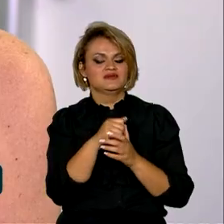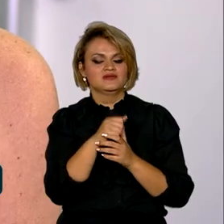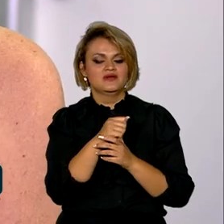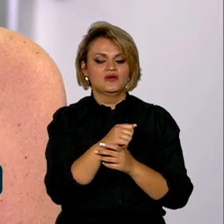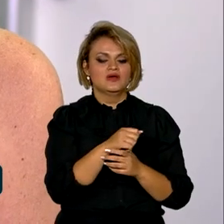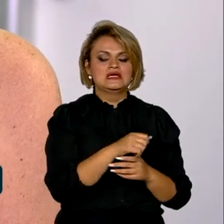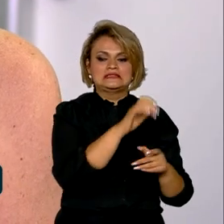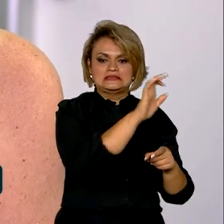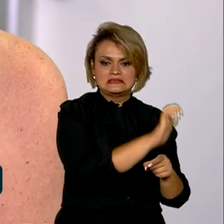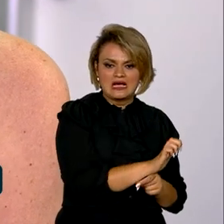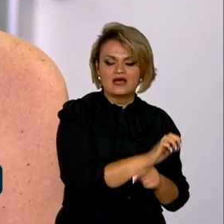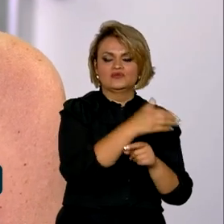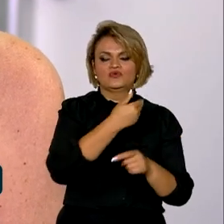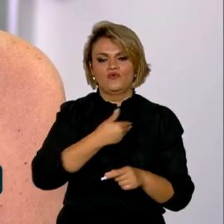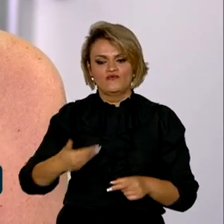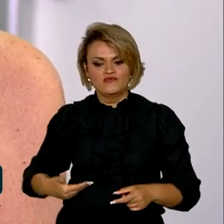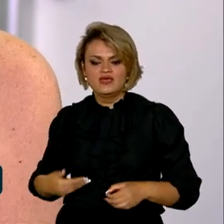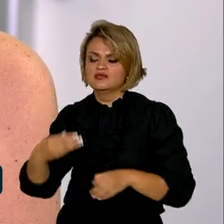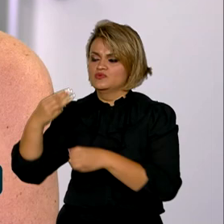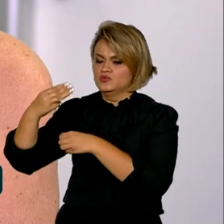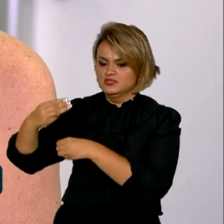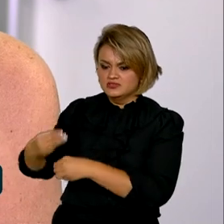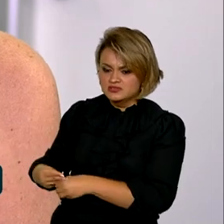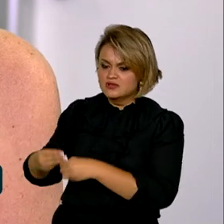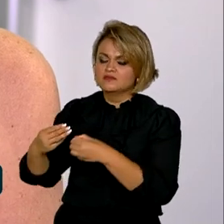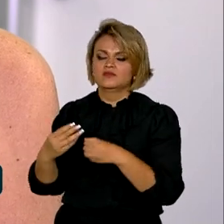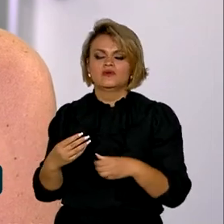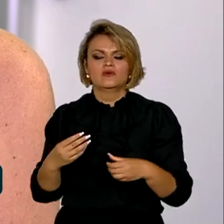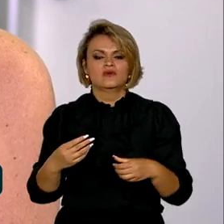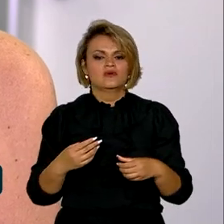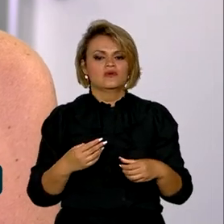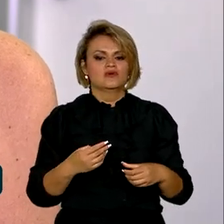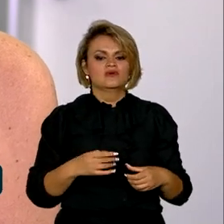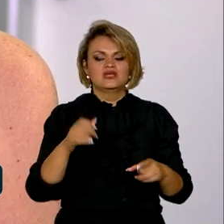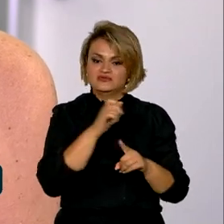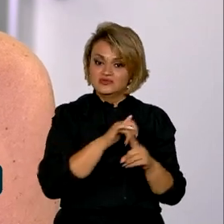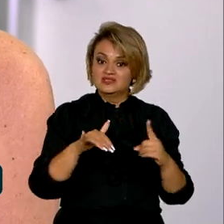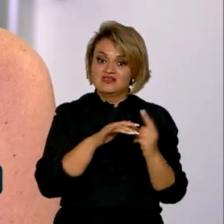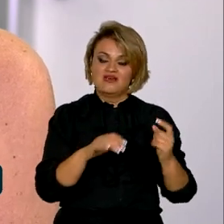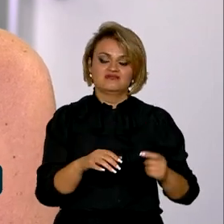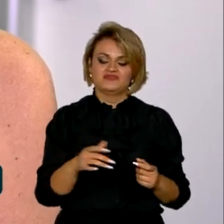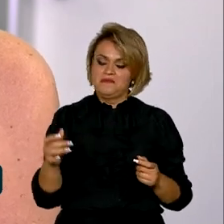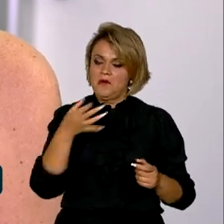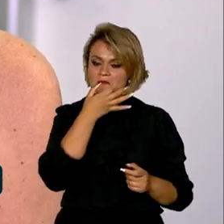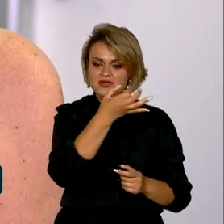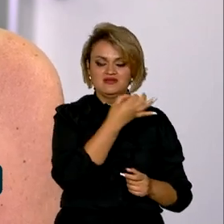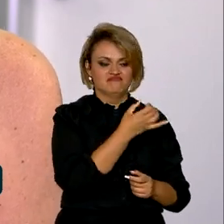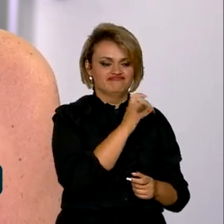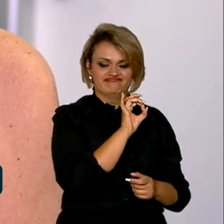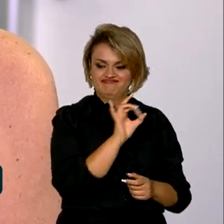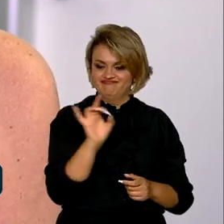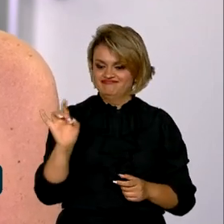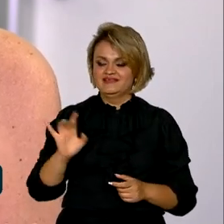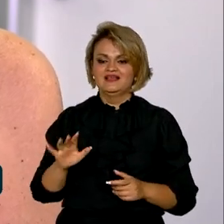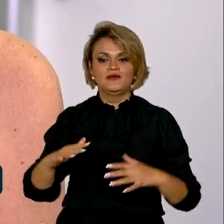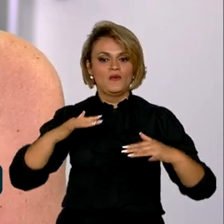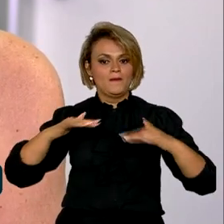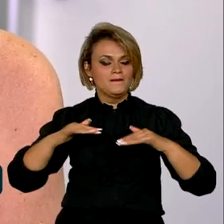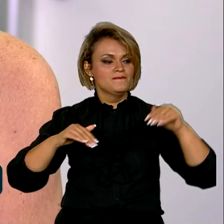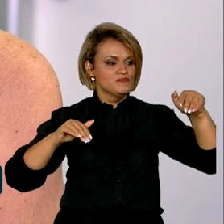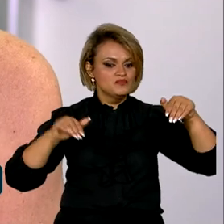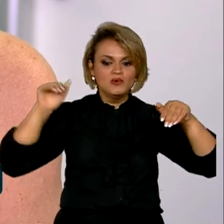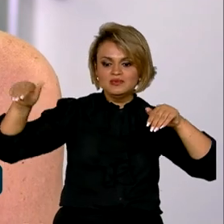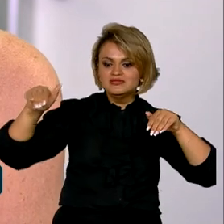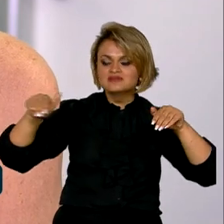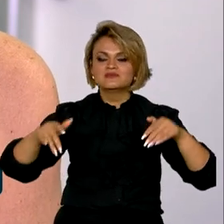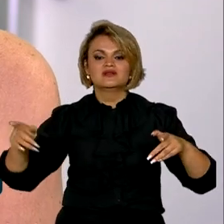Unindo Estado, governos municipais e a sociedade civil em torno, né, de uma mobilização para que a